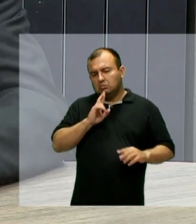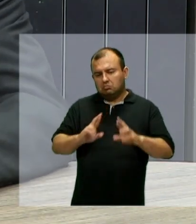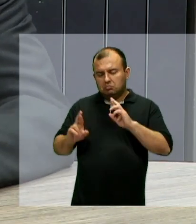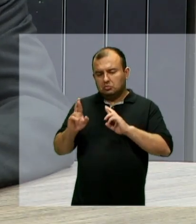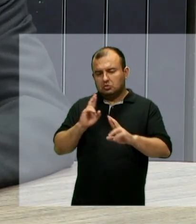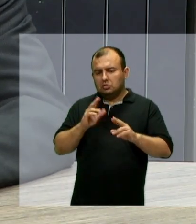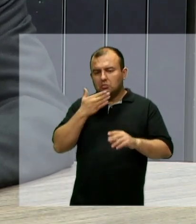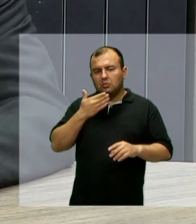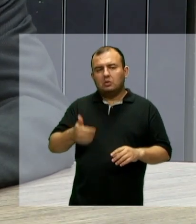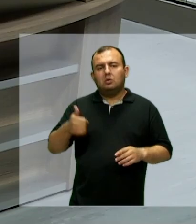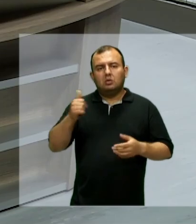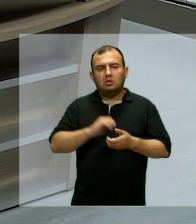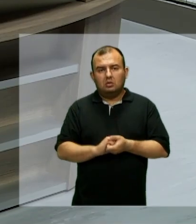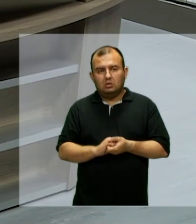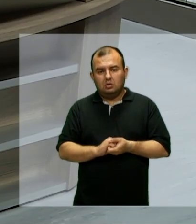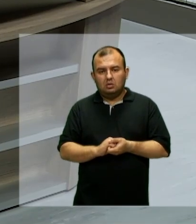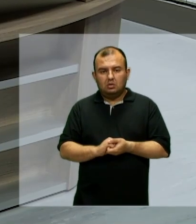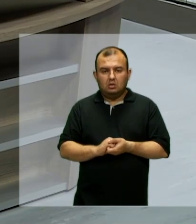toda.